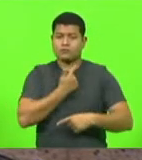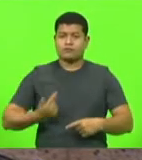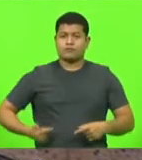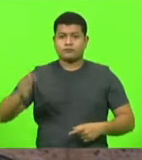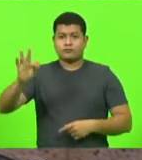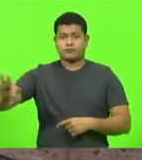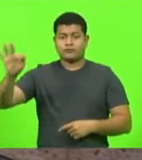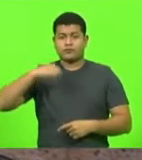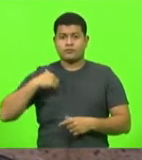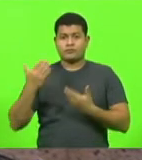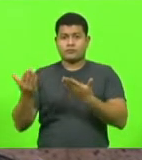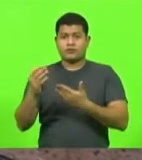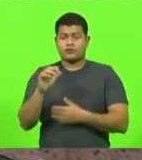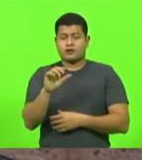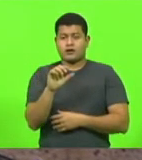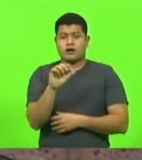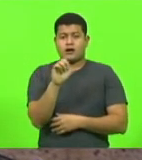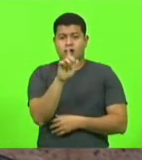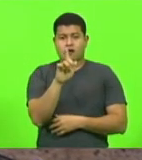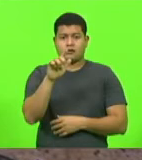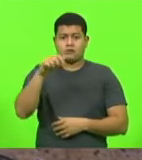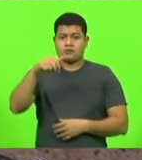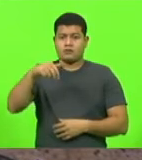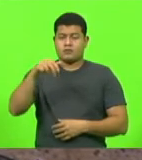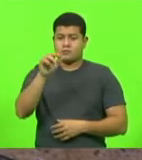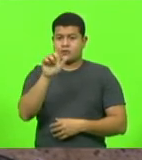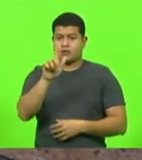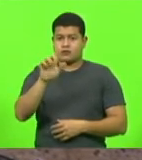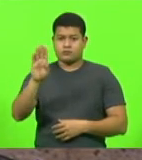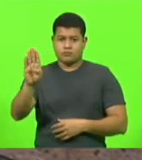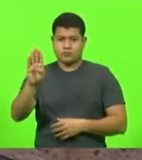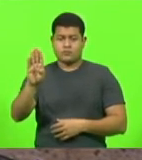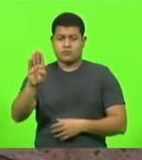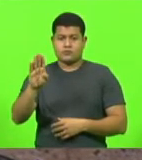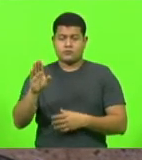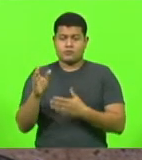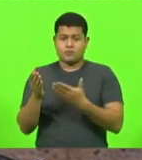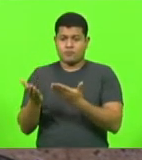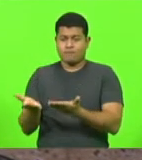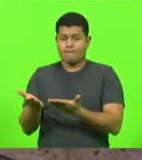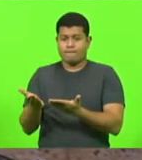aqui uma leitura rápida e até algumas considerações.